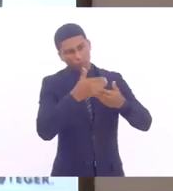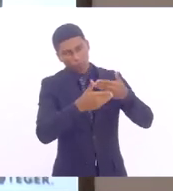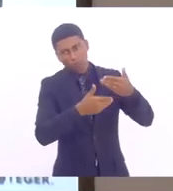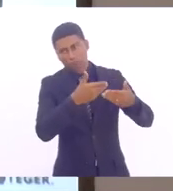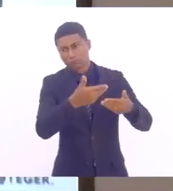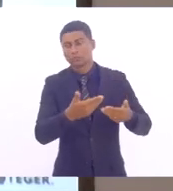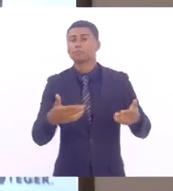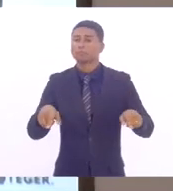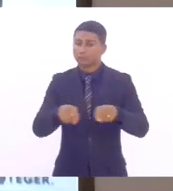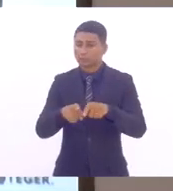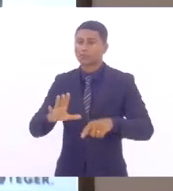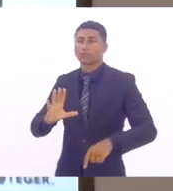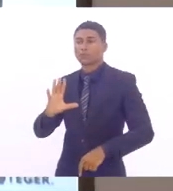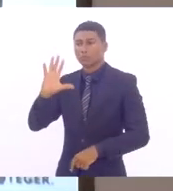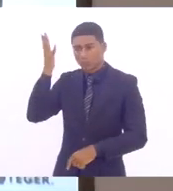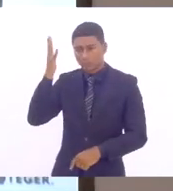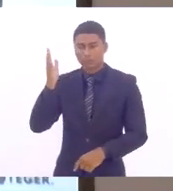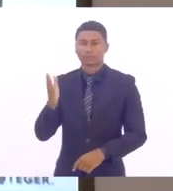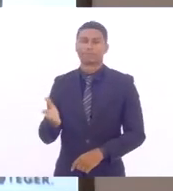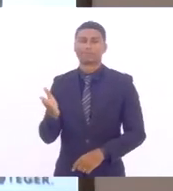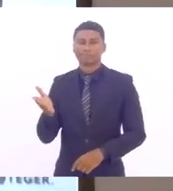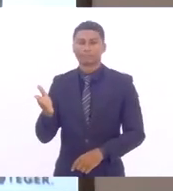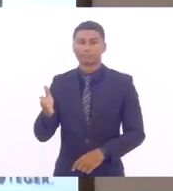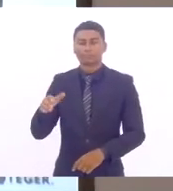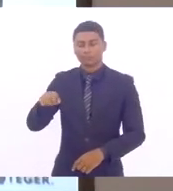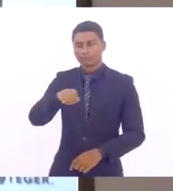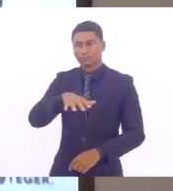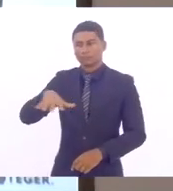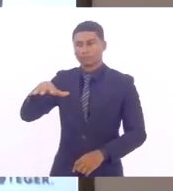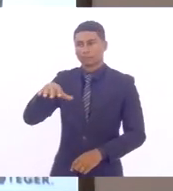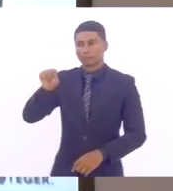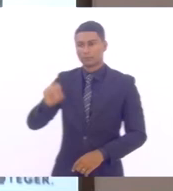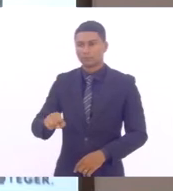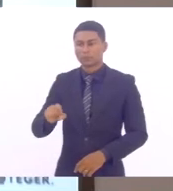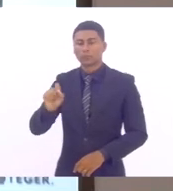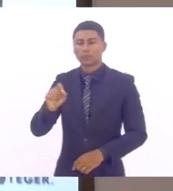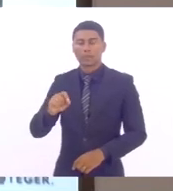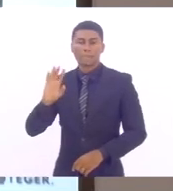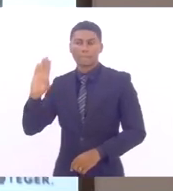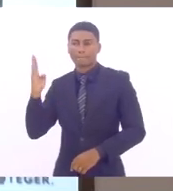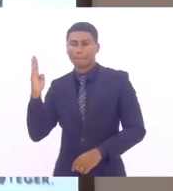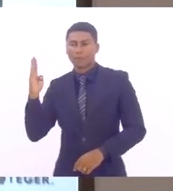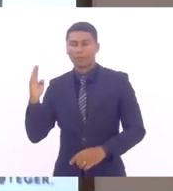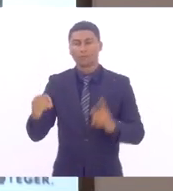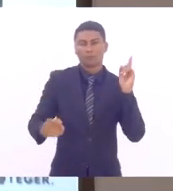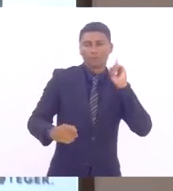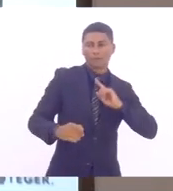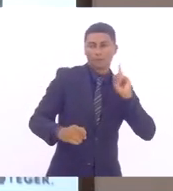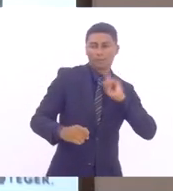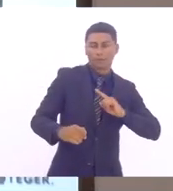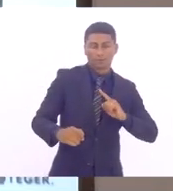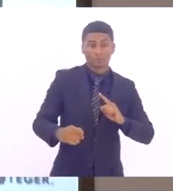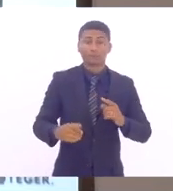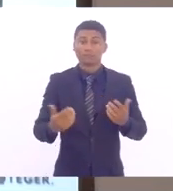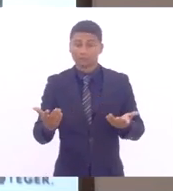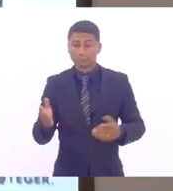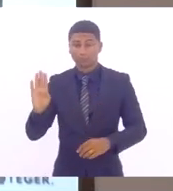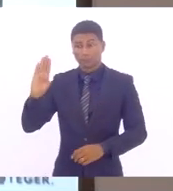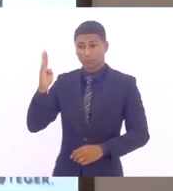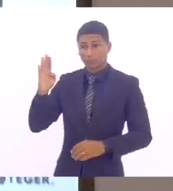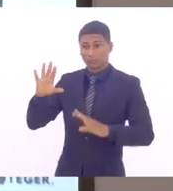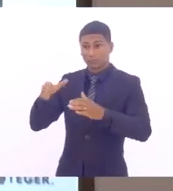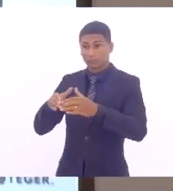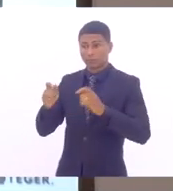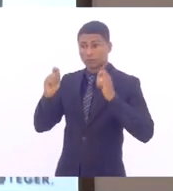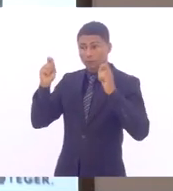houve também alguns fatos, né? Na Zona Sul, por exemplo, um jogo do Botafogo e Flamengo, onde uma das torcidas do Botafogo foi